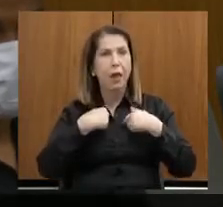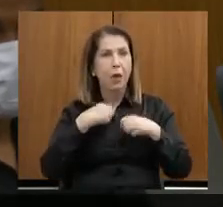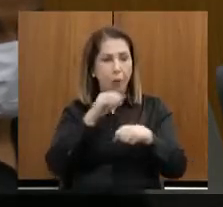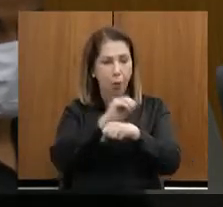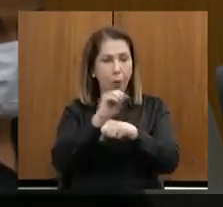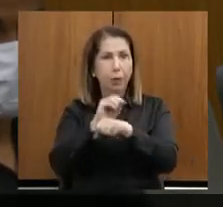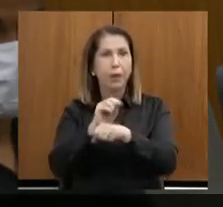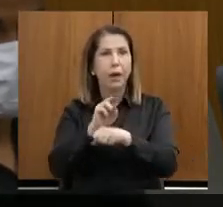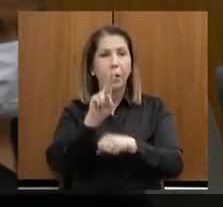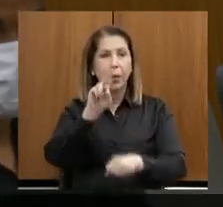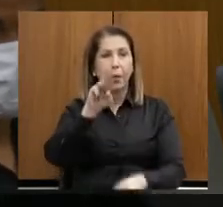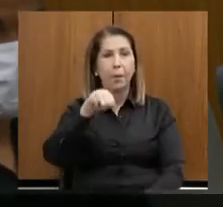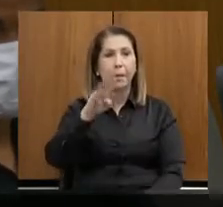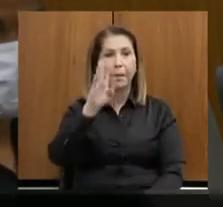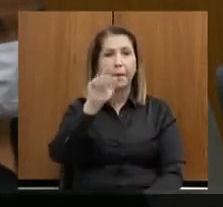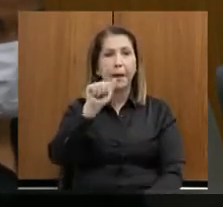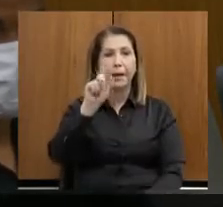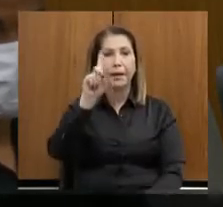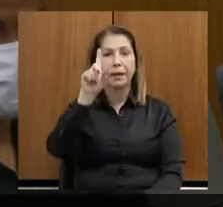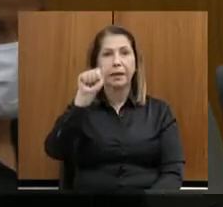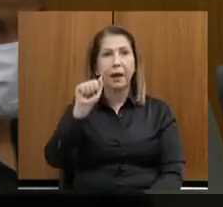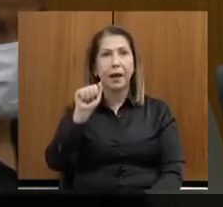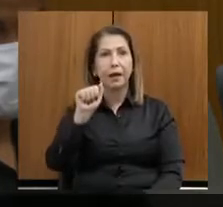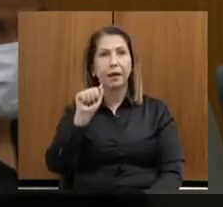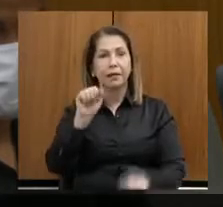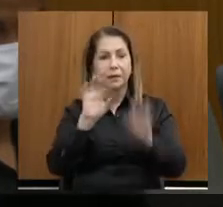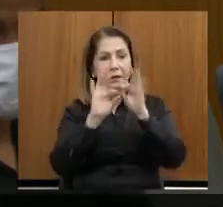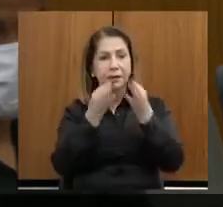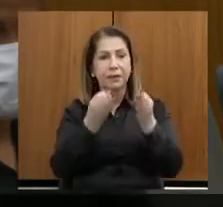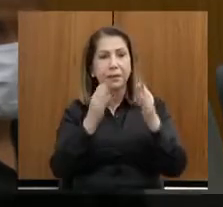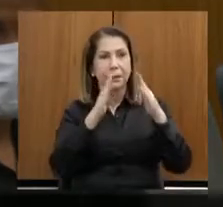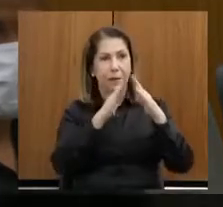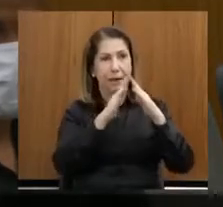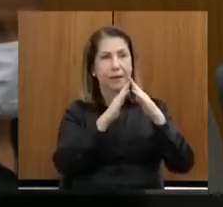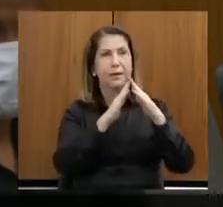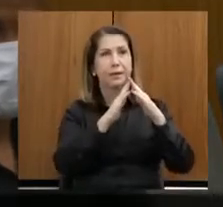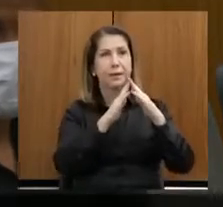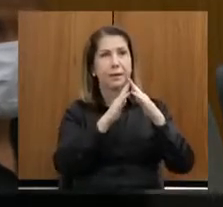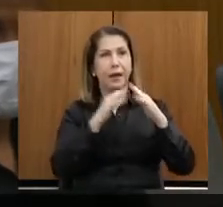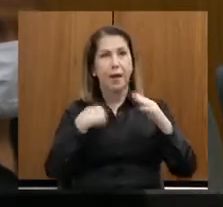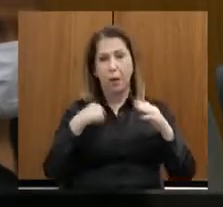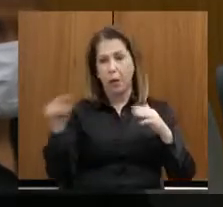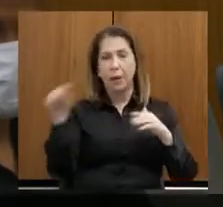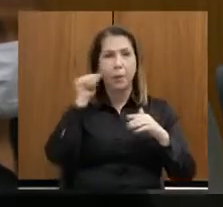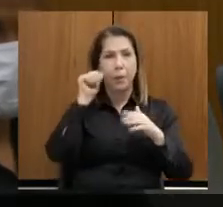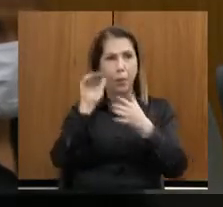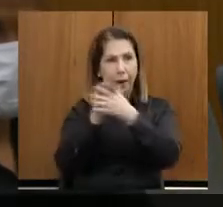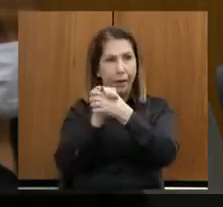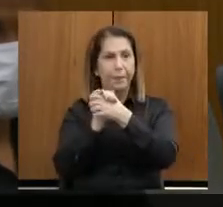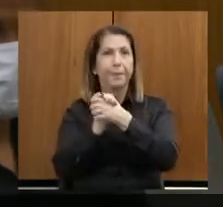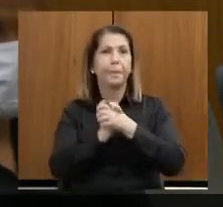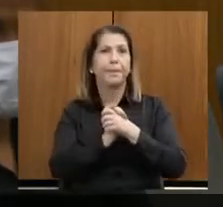zelador de Umbanda de uma casa simples de uma casa humilde e eu e meu esposo